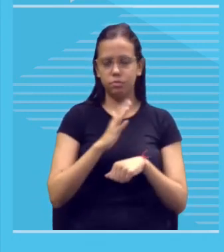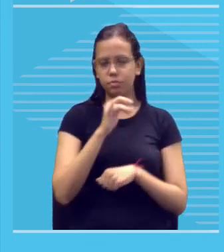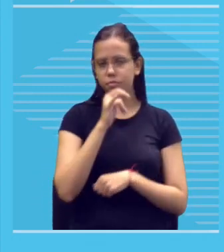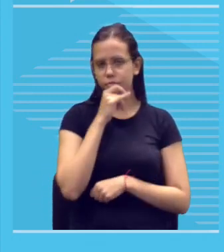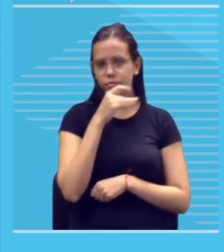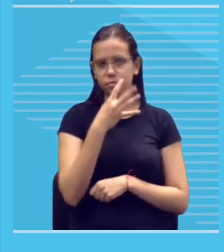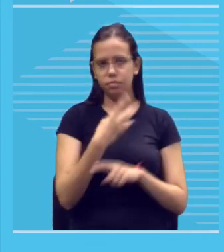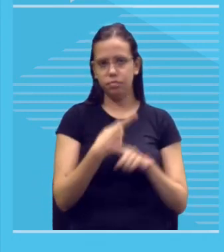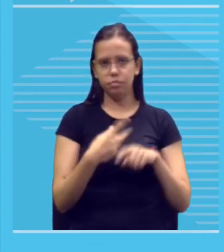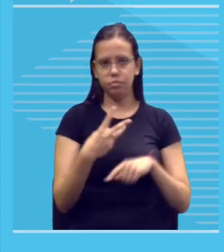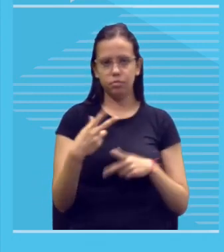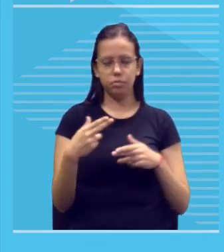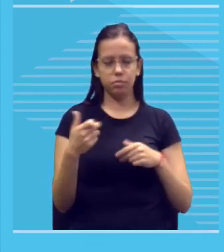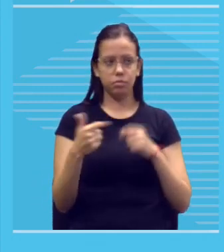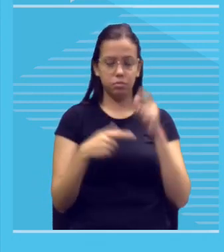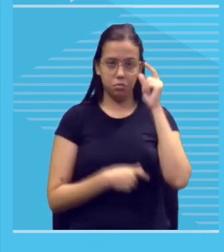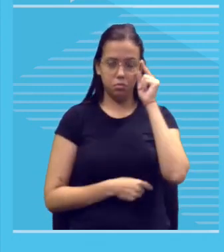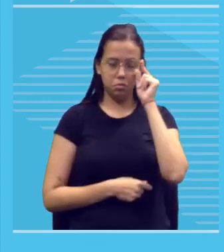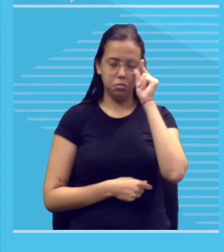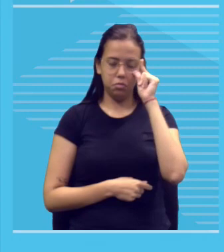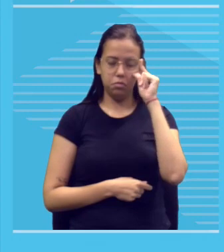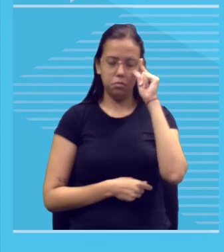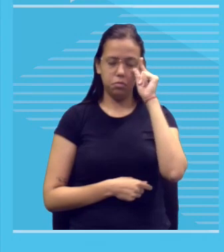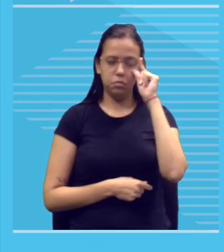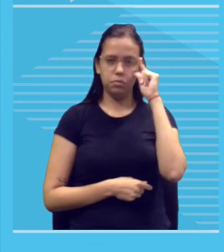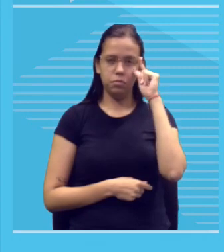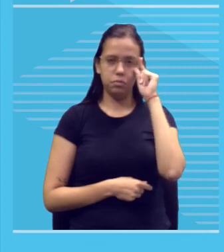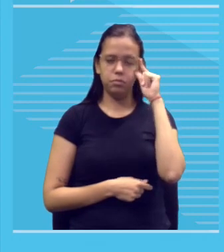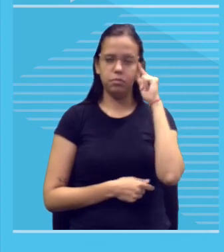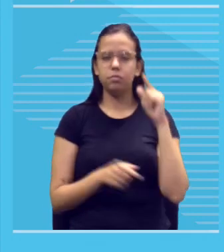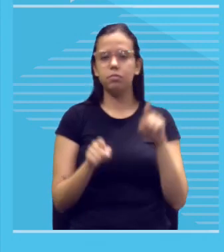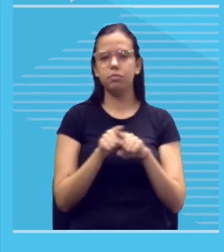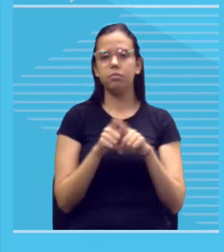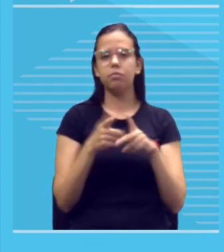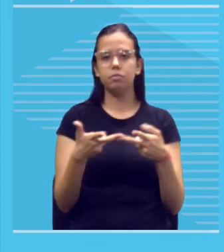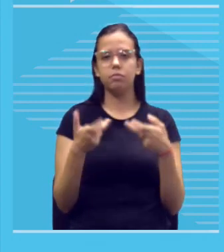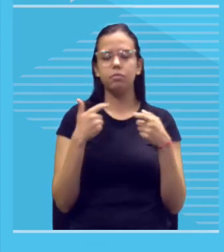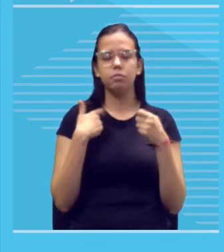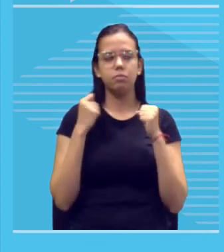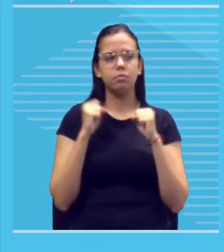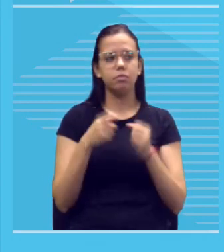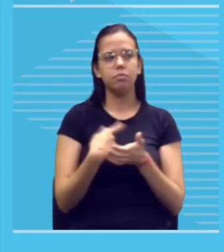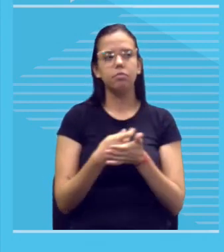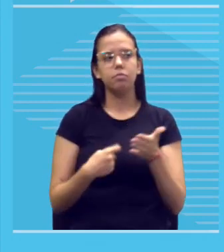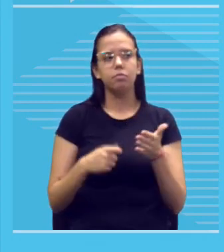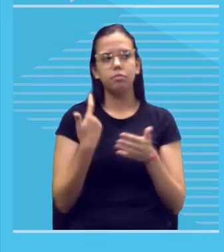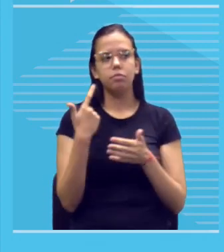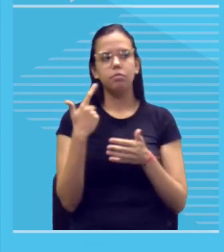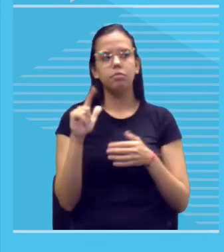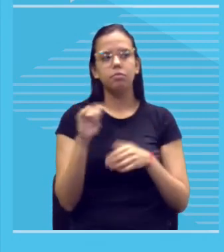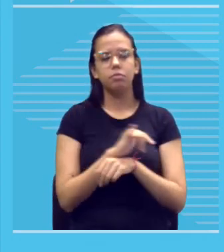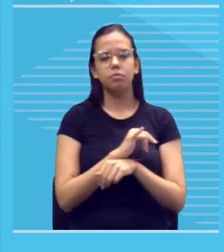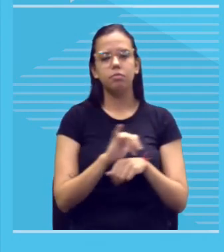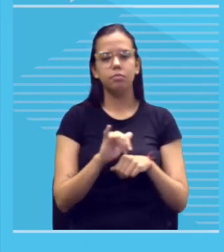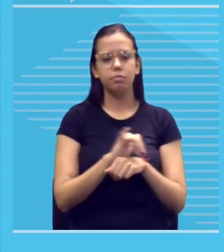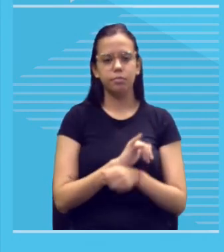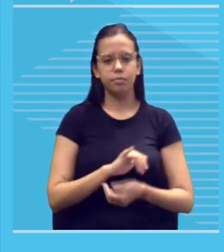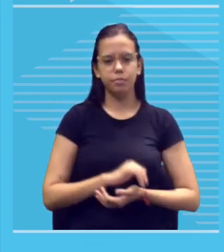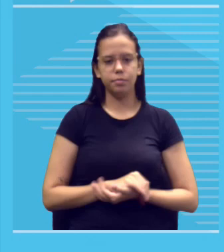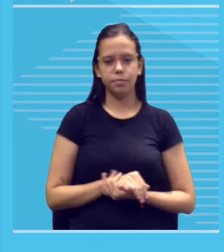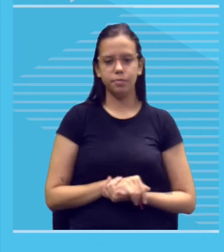e ao mesmo tempo eu quero que você perceba que eu posso escrever isso de uma outra maneira